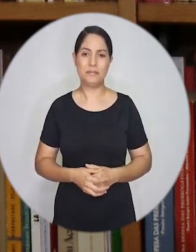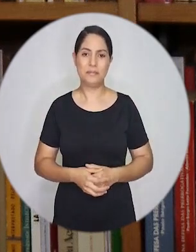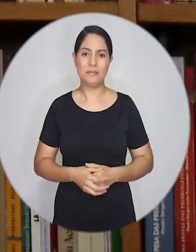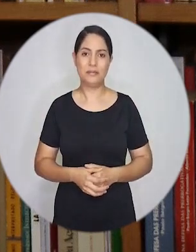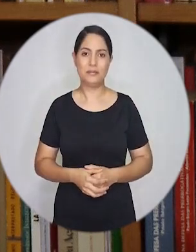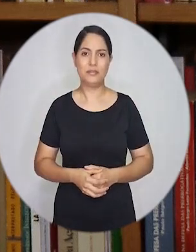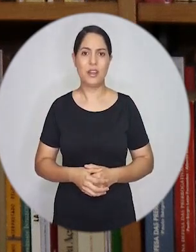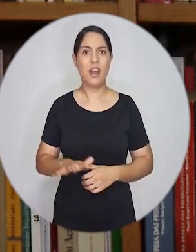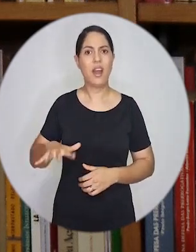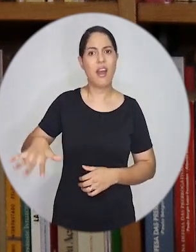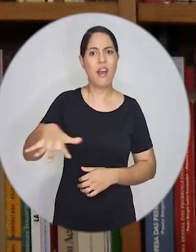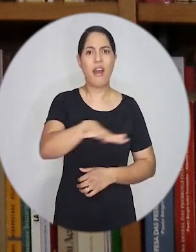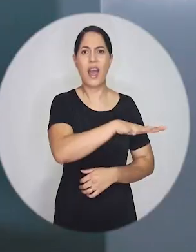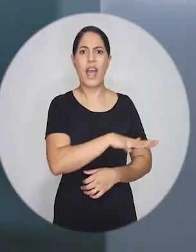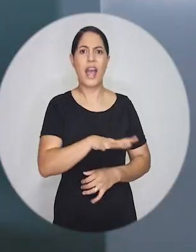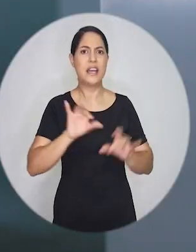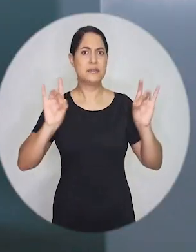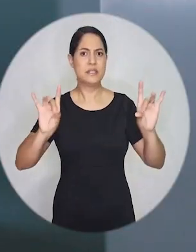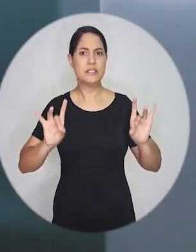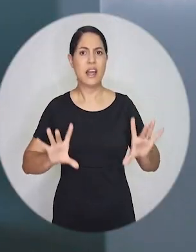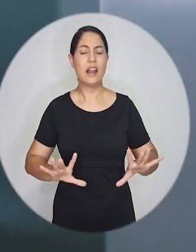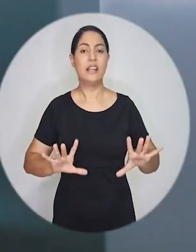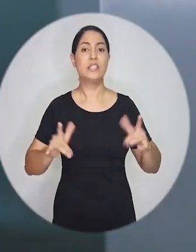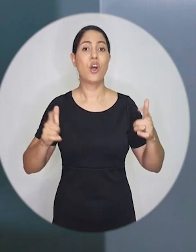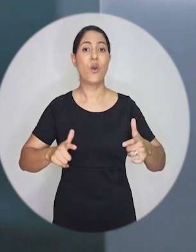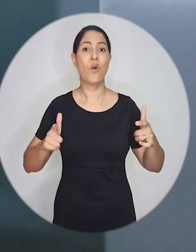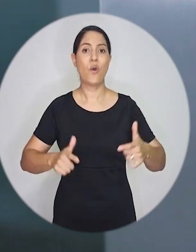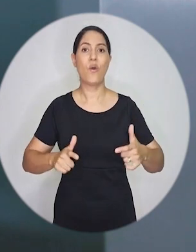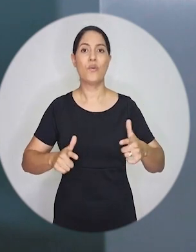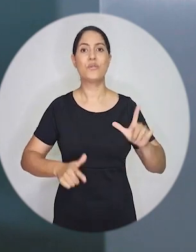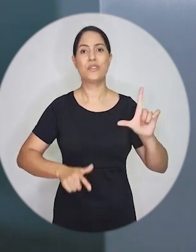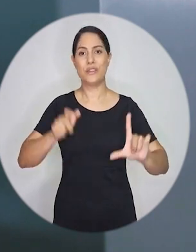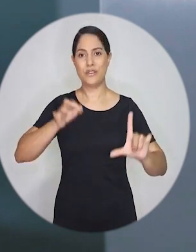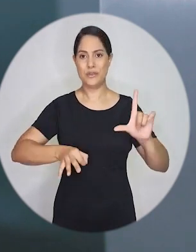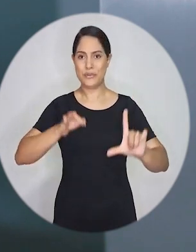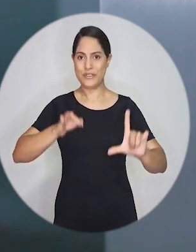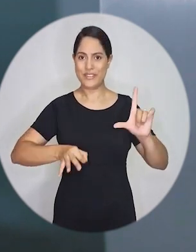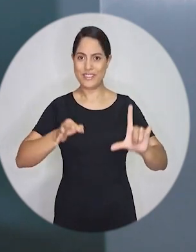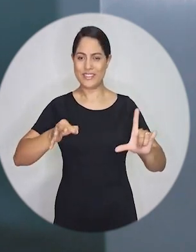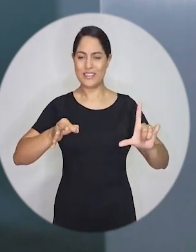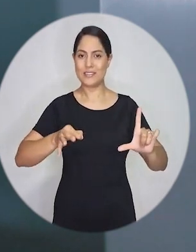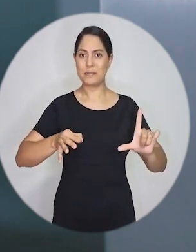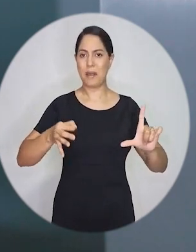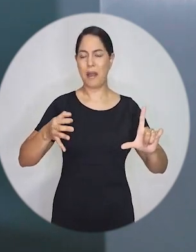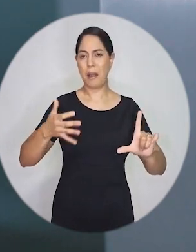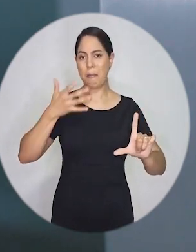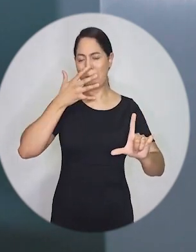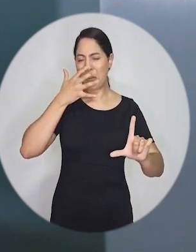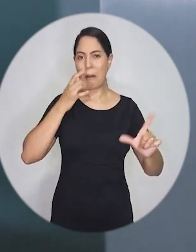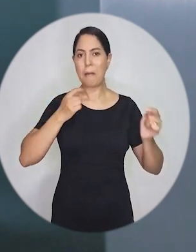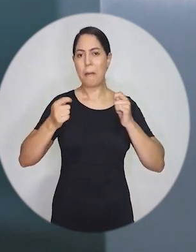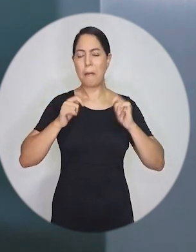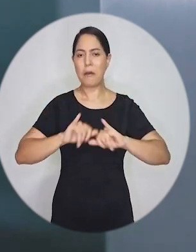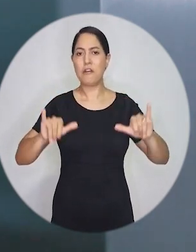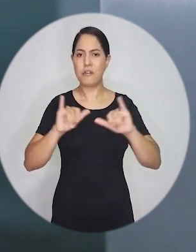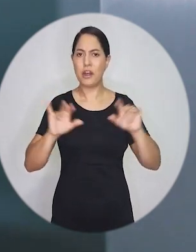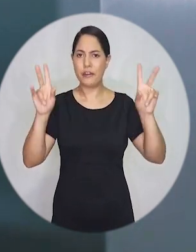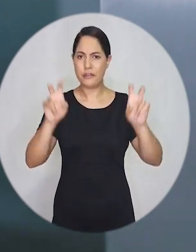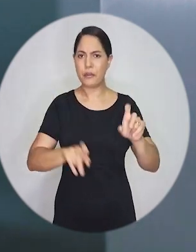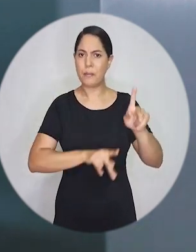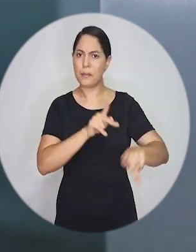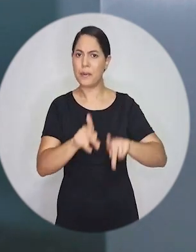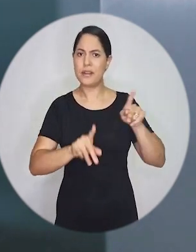isso que acabo de afirmar. Especialistas de diversas áreas do direito participam na TV Justiça de um quadro que